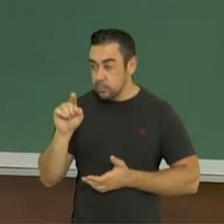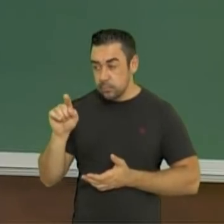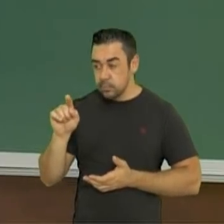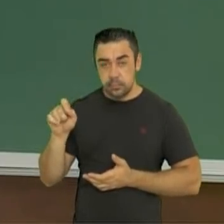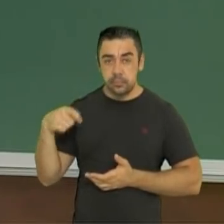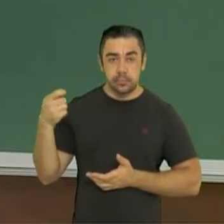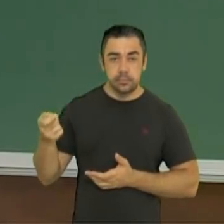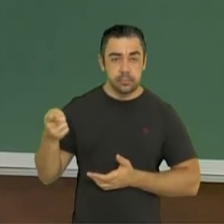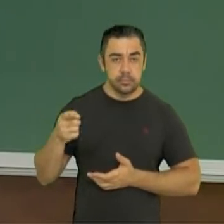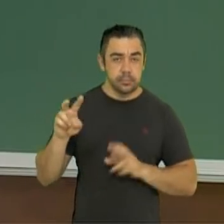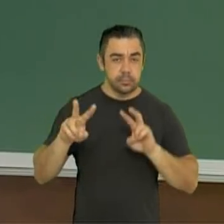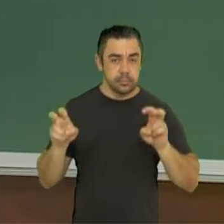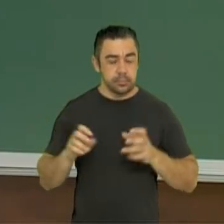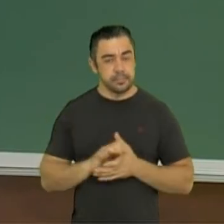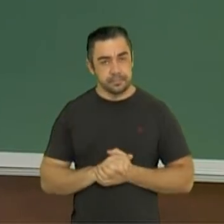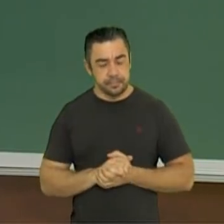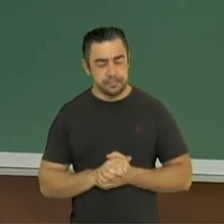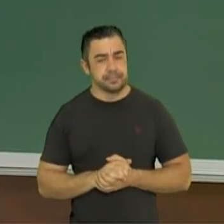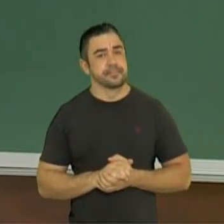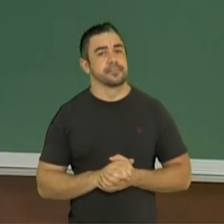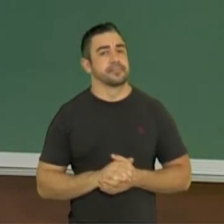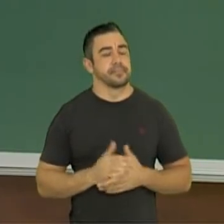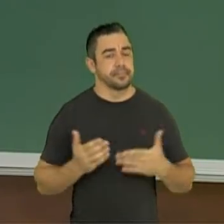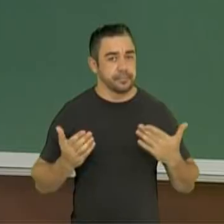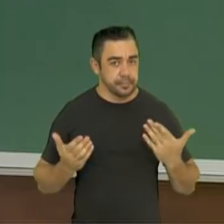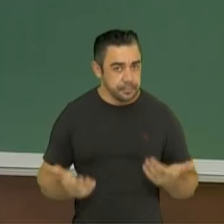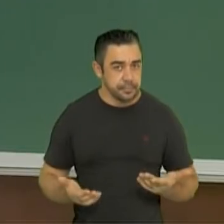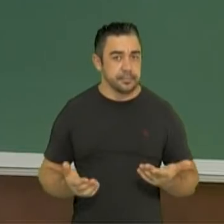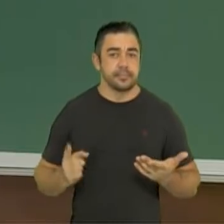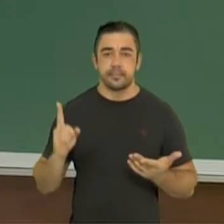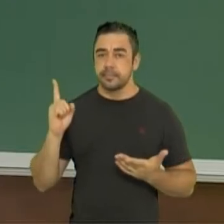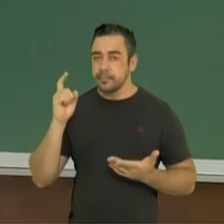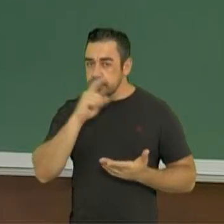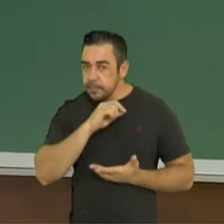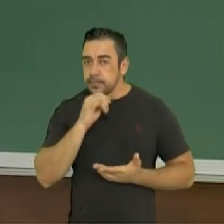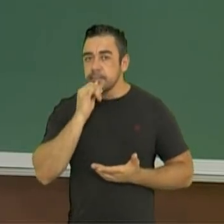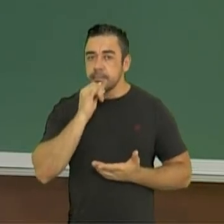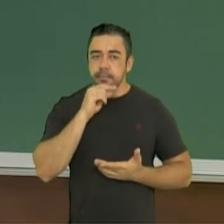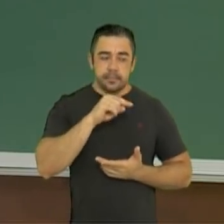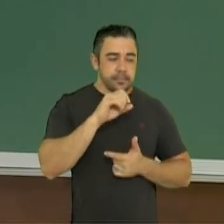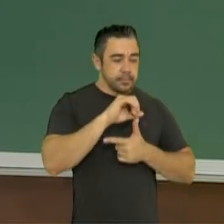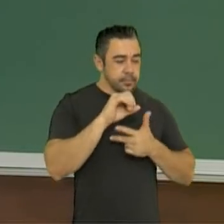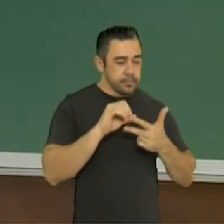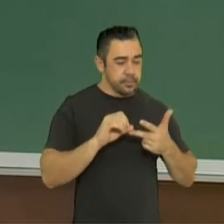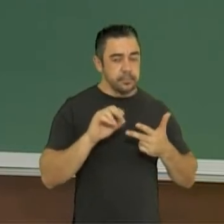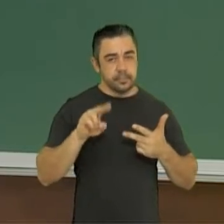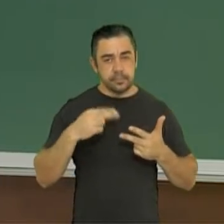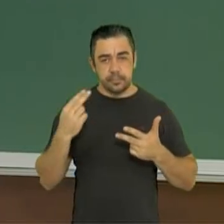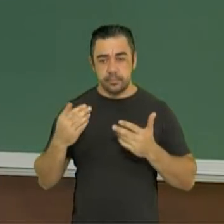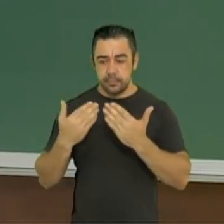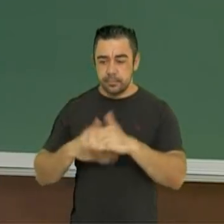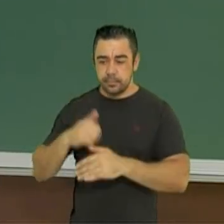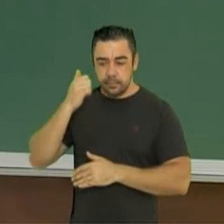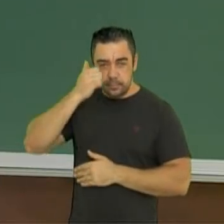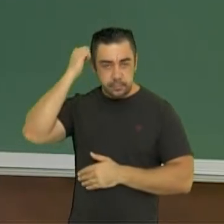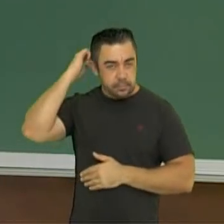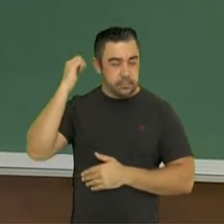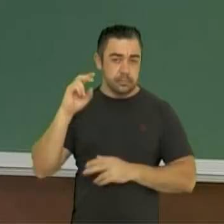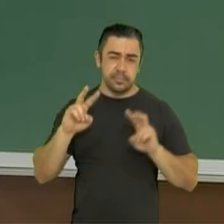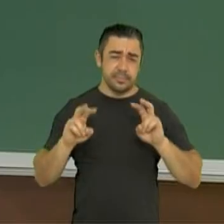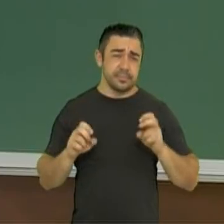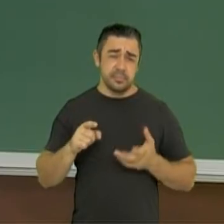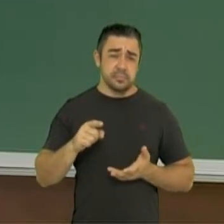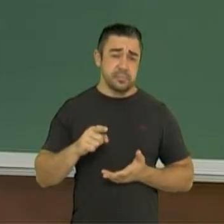o tema. Olha, dificilmente, tá? O Enem, o vestibular, trará um tema em que você não